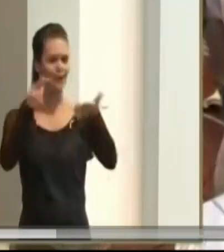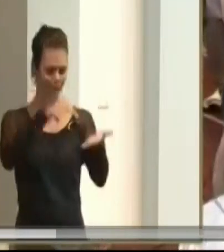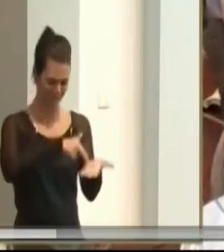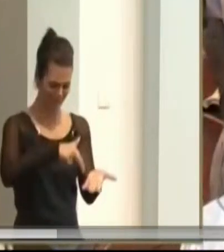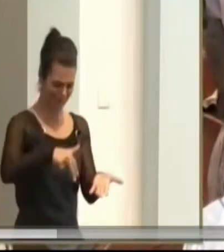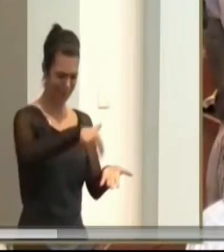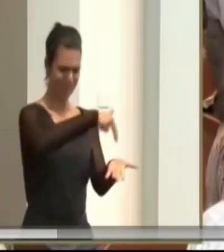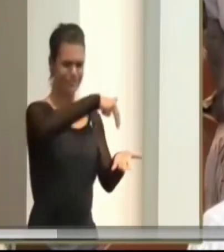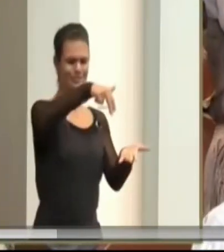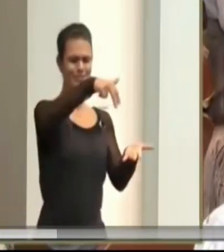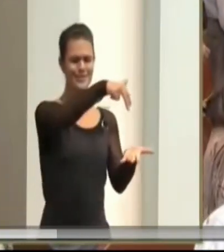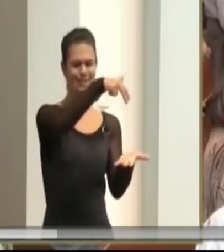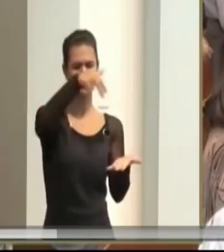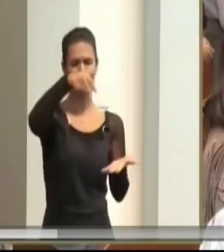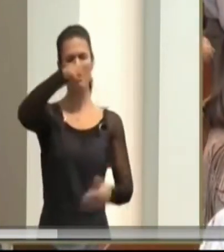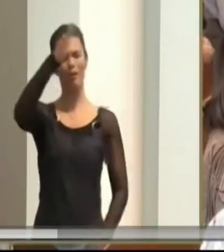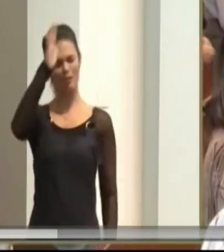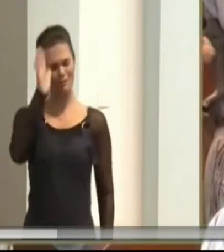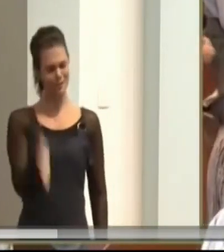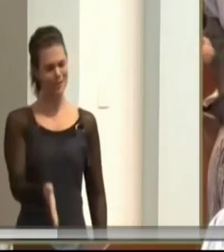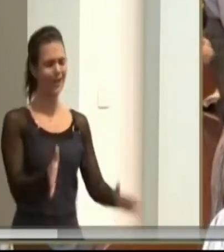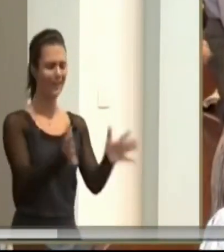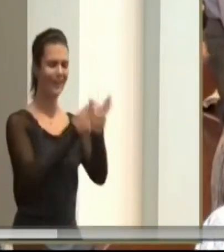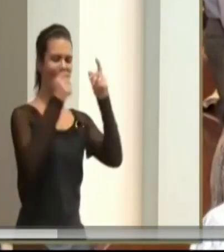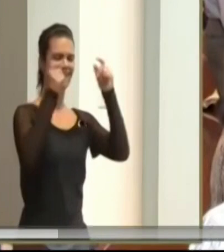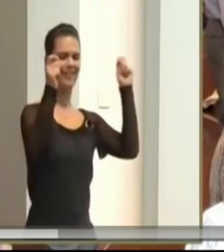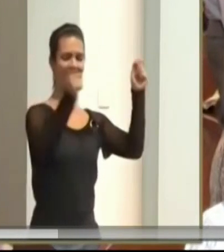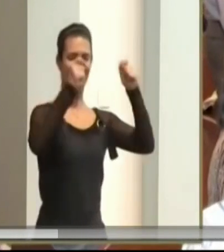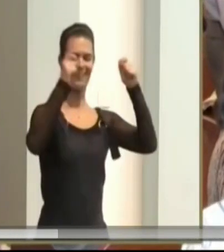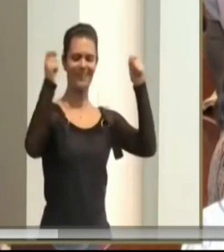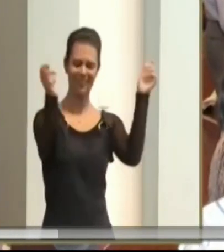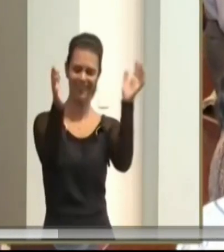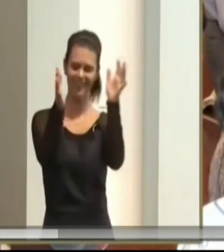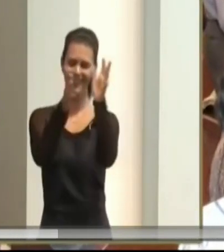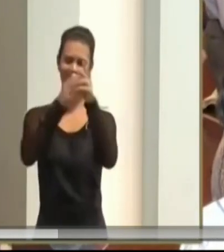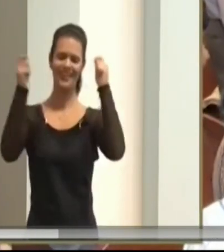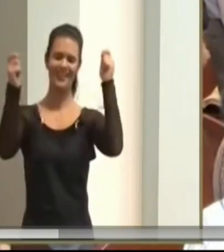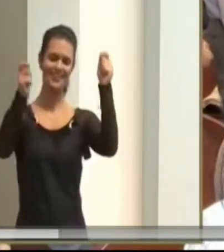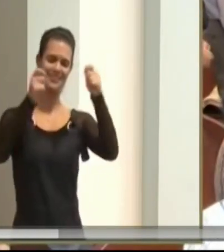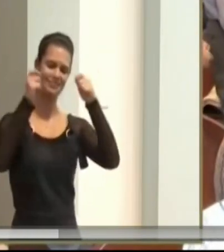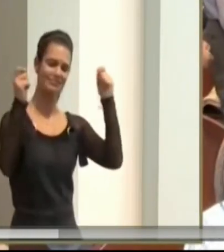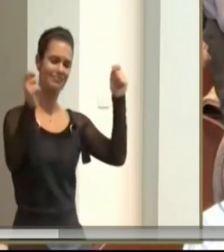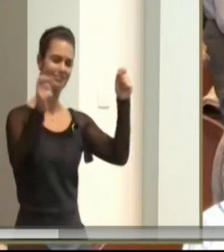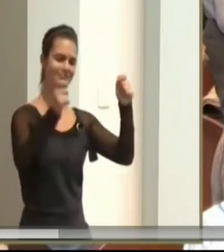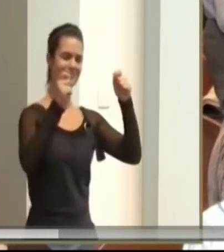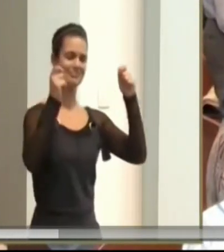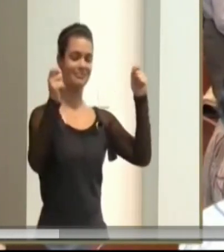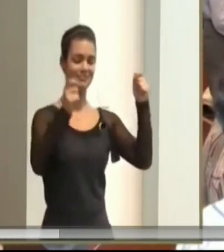Já ressuscitou.